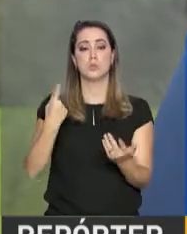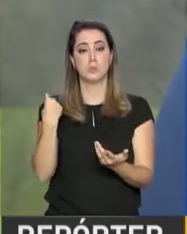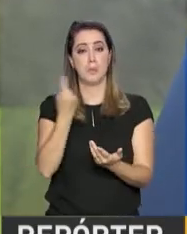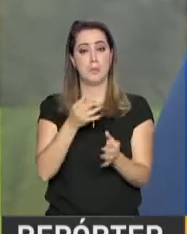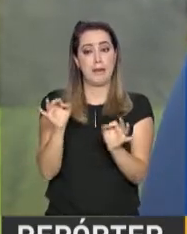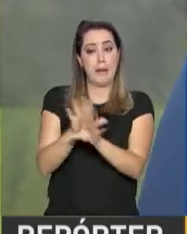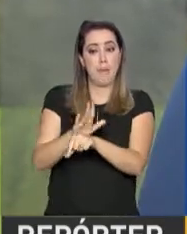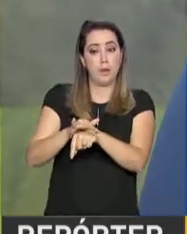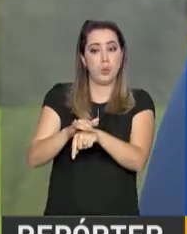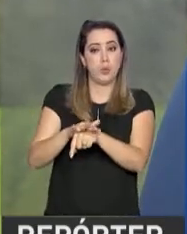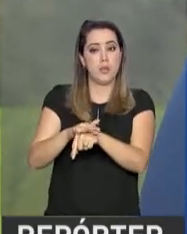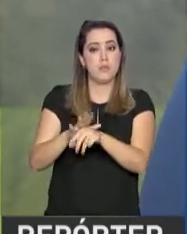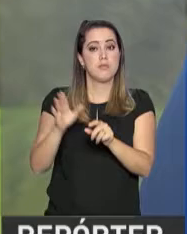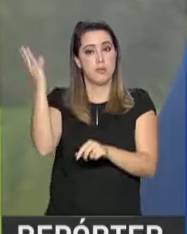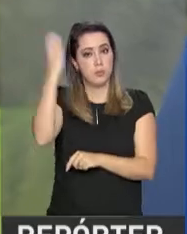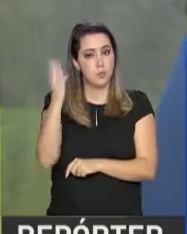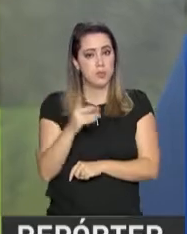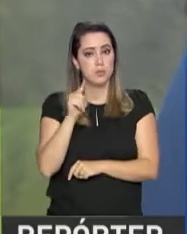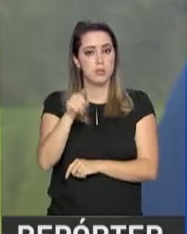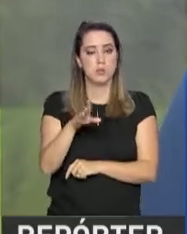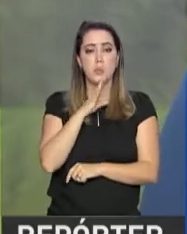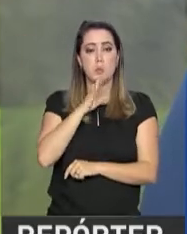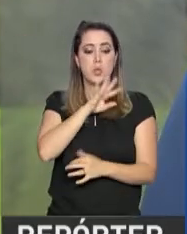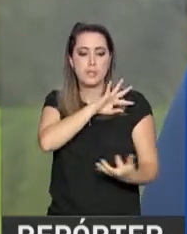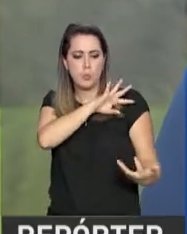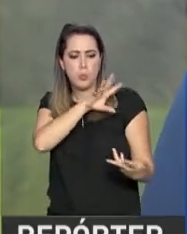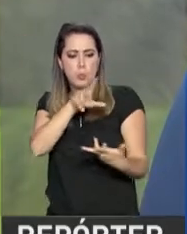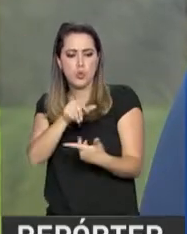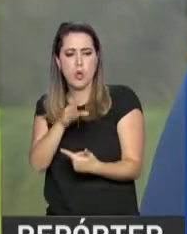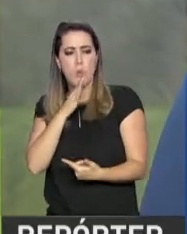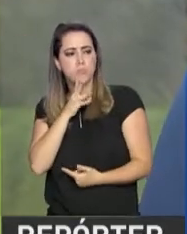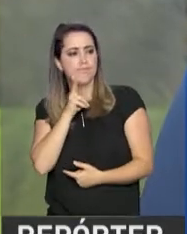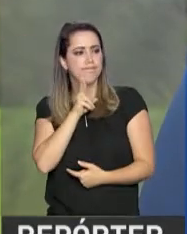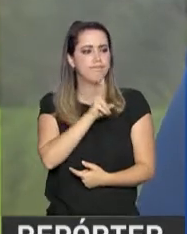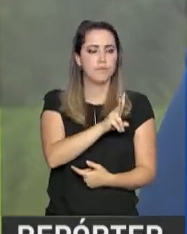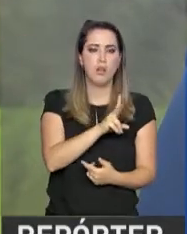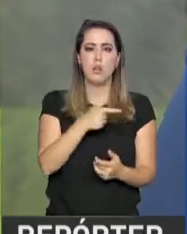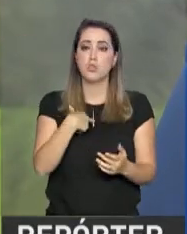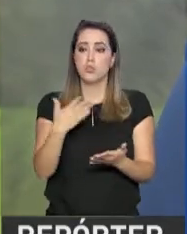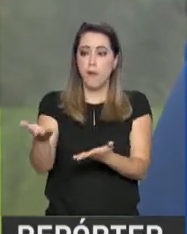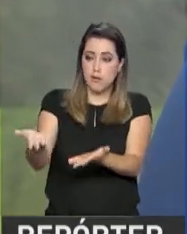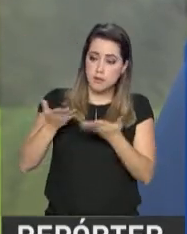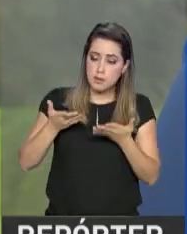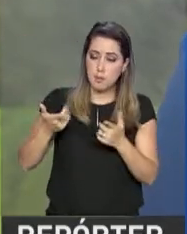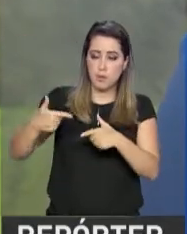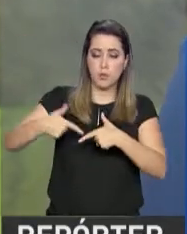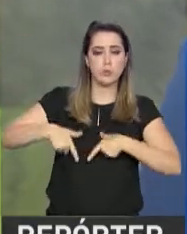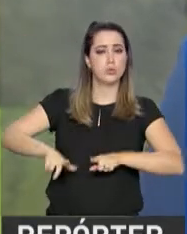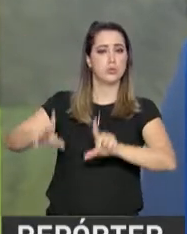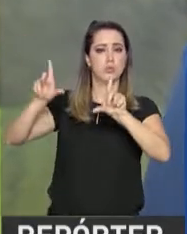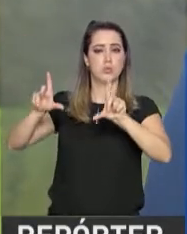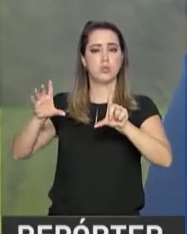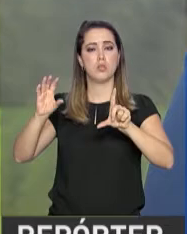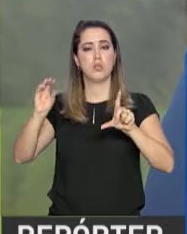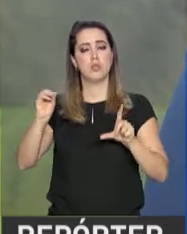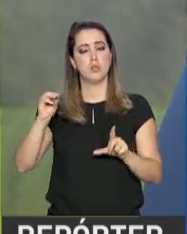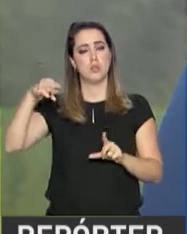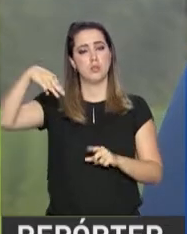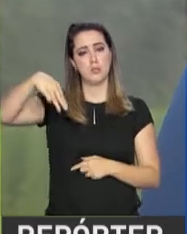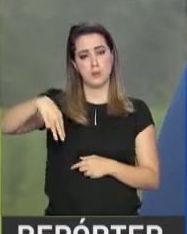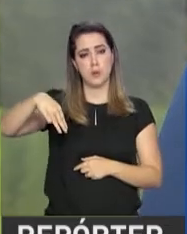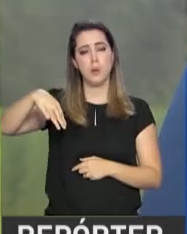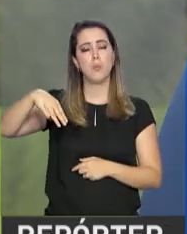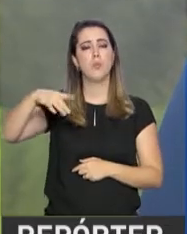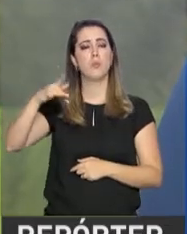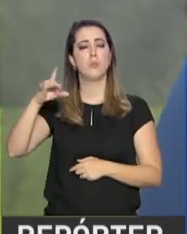brasileiro também vão ganhar reconhecimento internacional. O Brasil vai receber um certificado da Organização